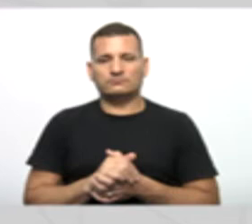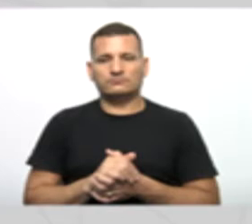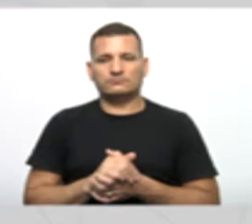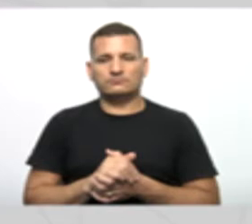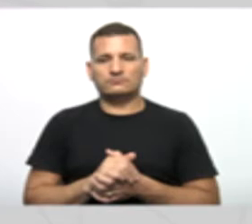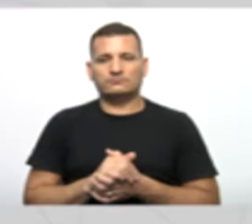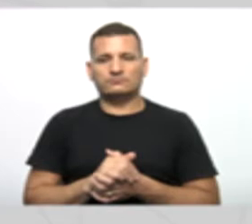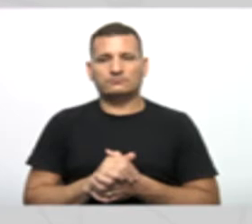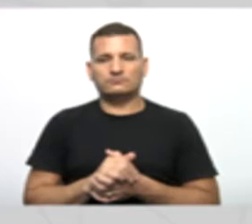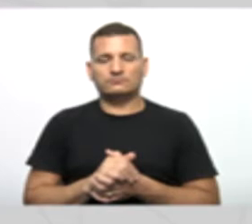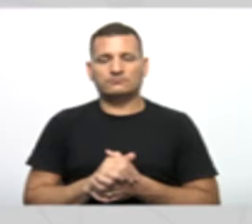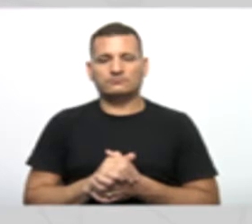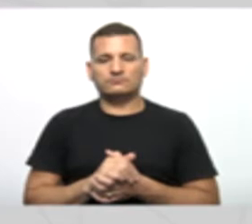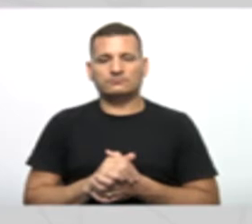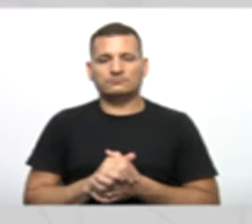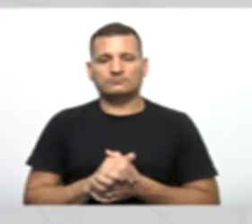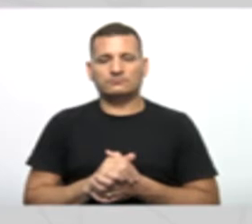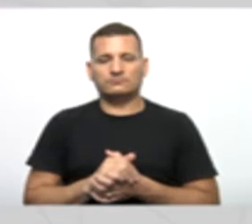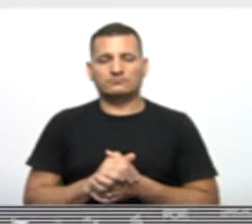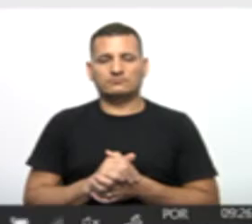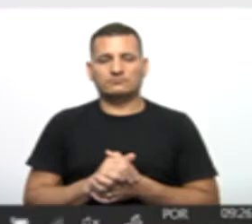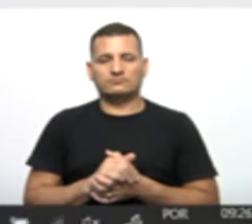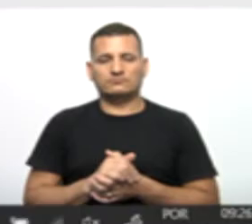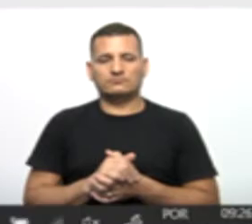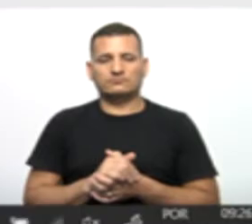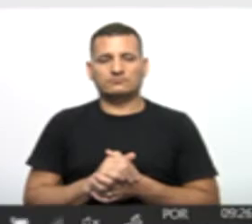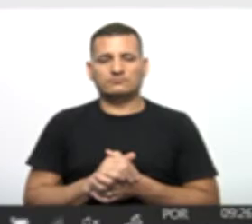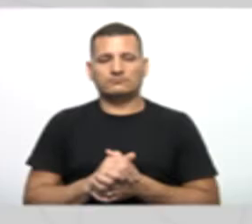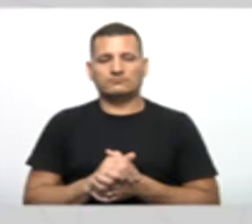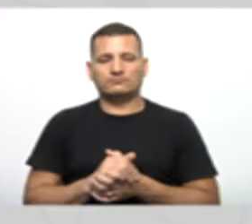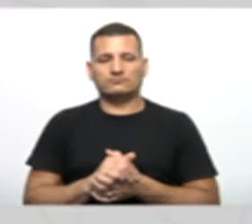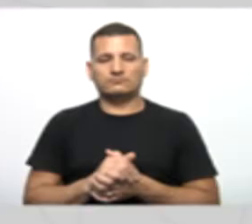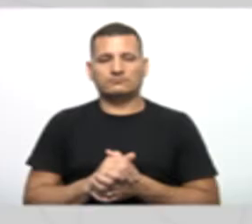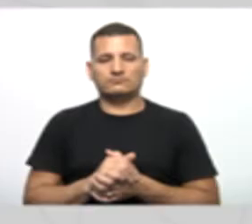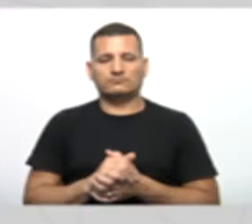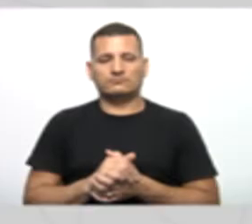ter uma chave estrangeira aqui, ok?